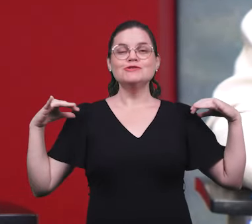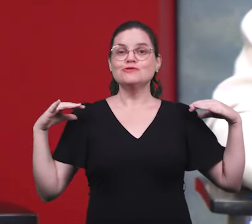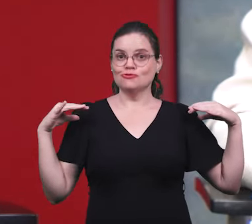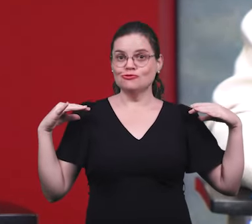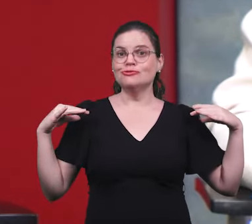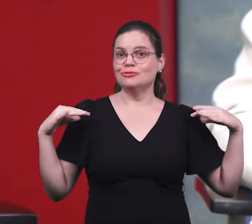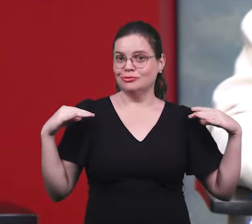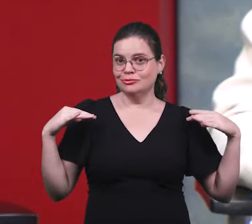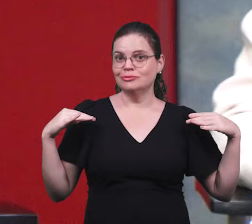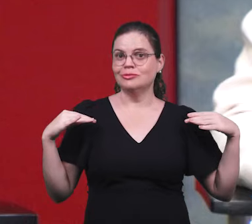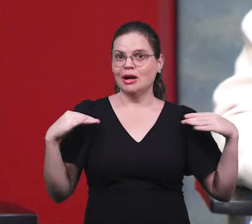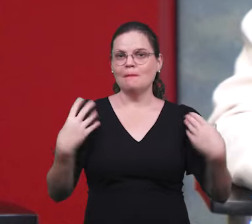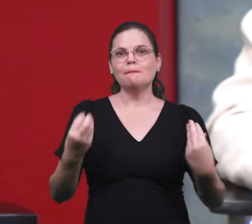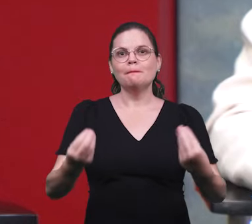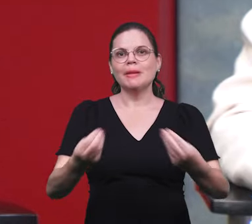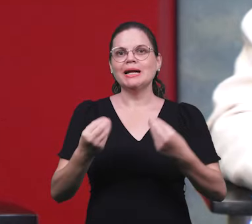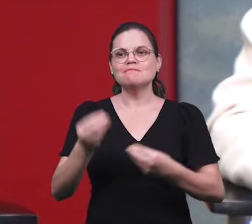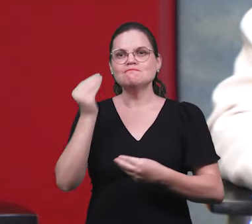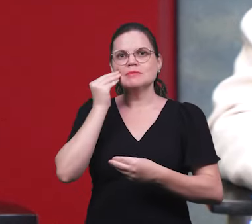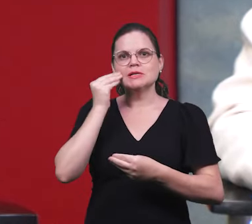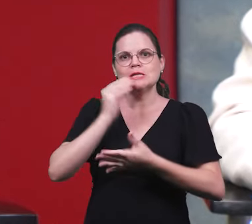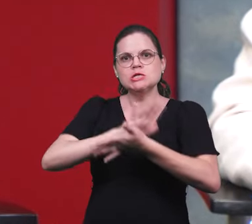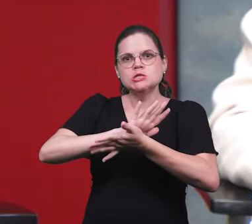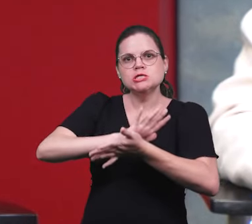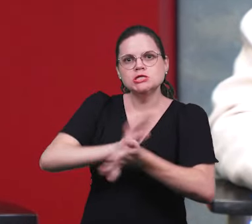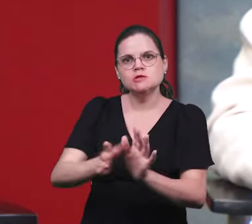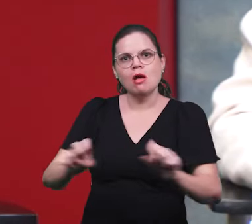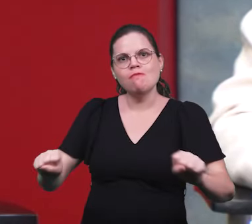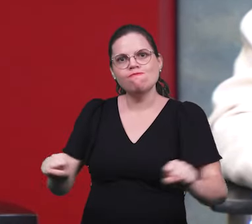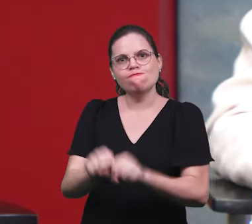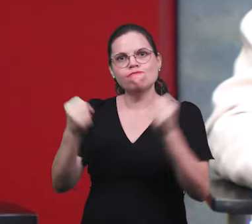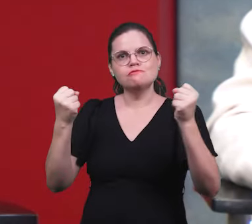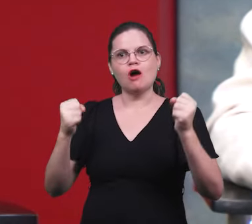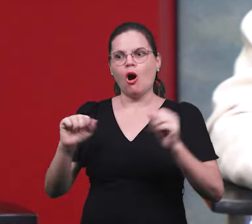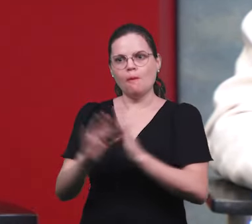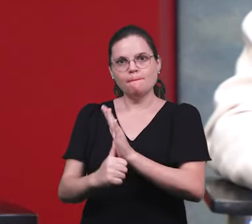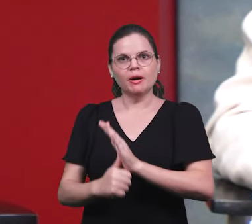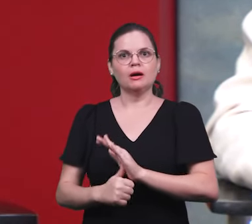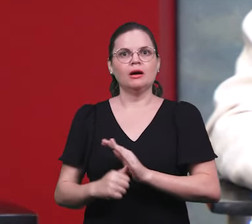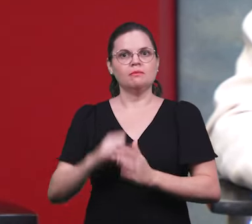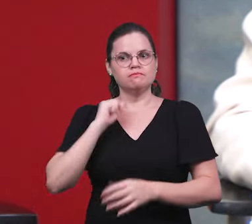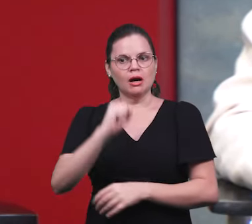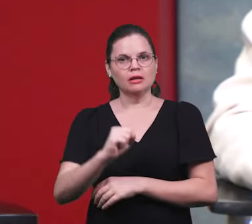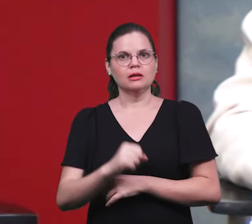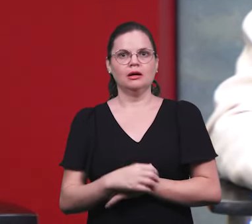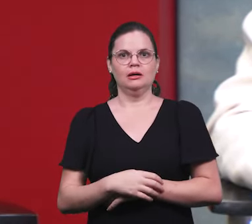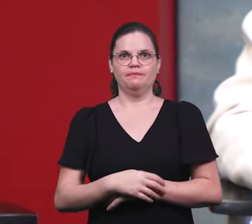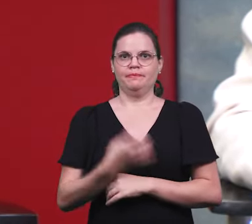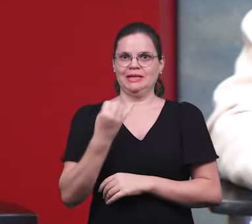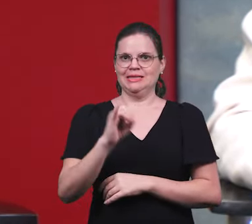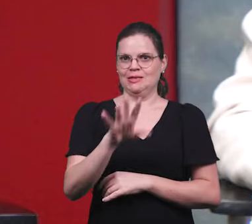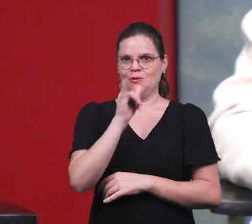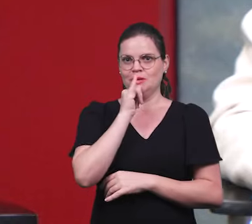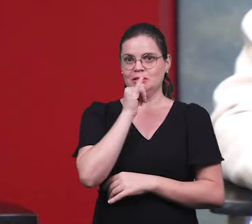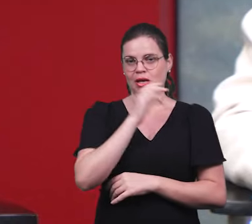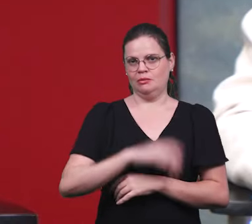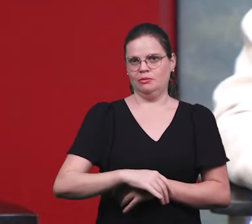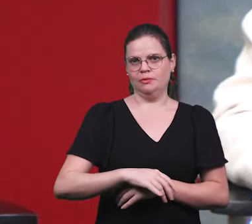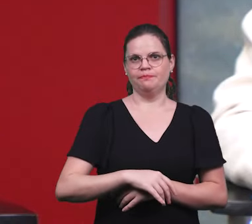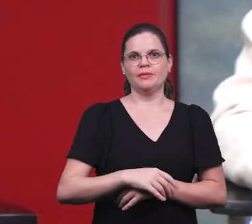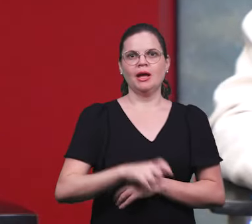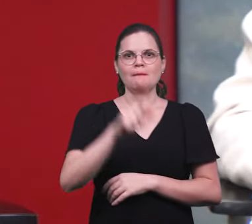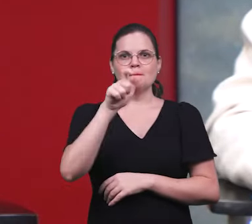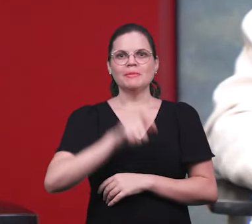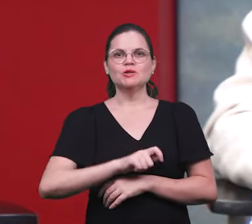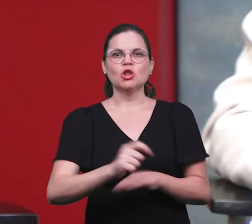roubar e destruir, mas ele não diz isso para ninguém, não. De maneira bem tosca assim, Quando um jovem experimenta droga pela primeira vez, ele não